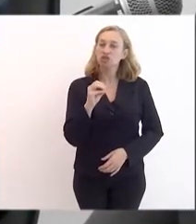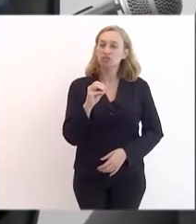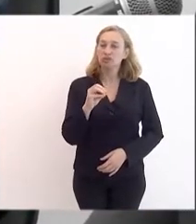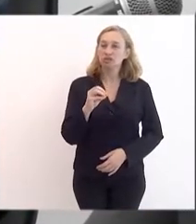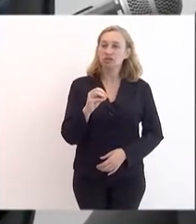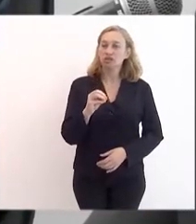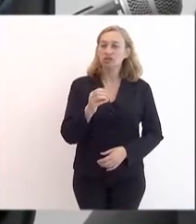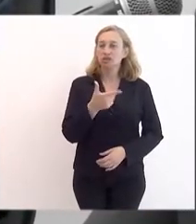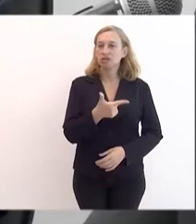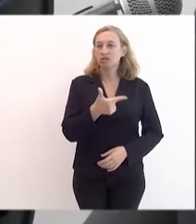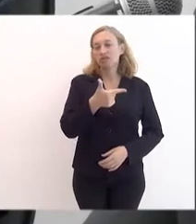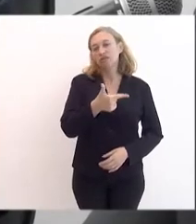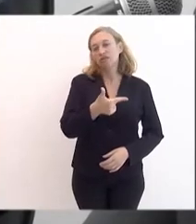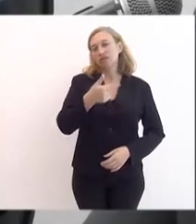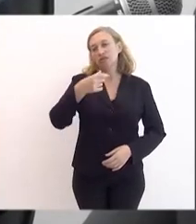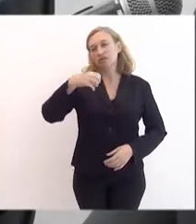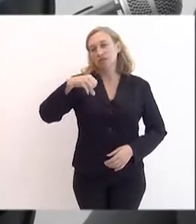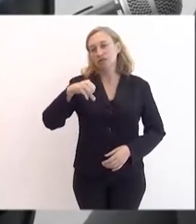de lei